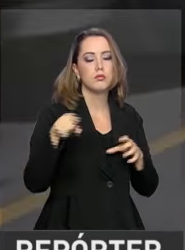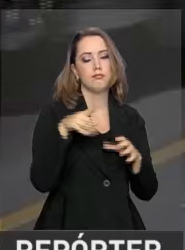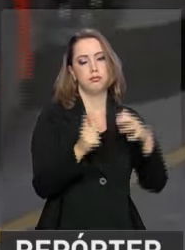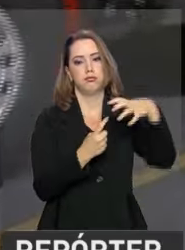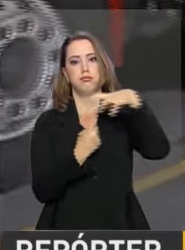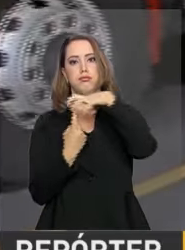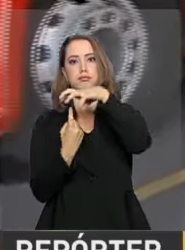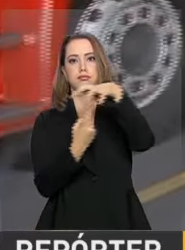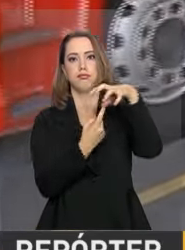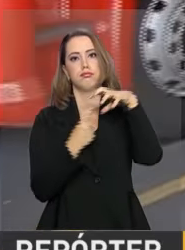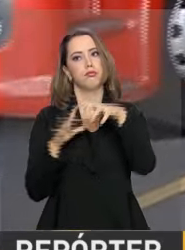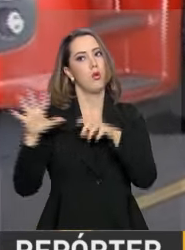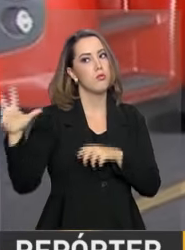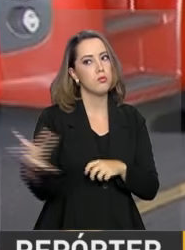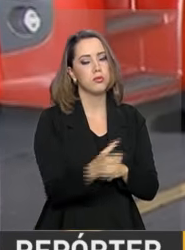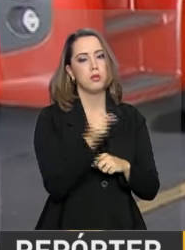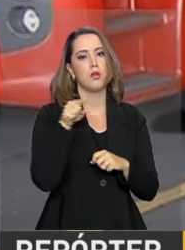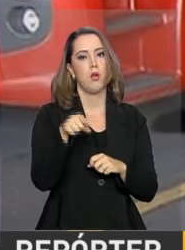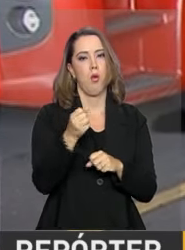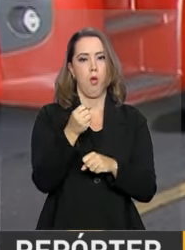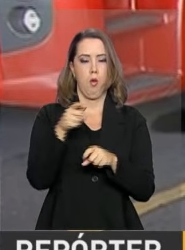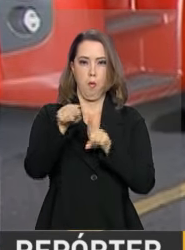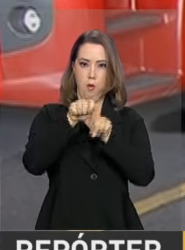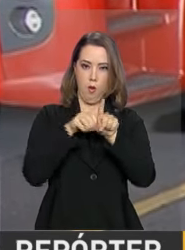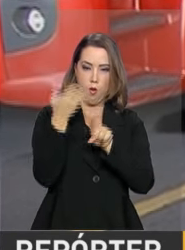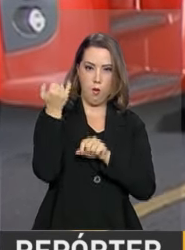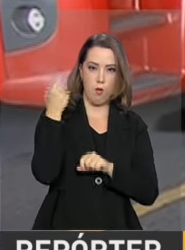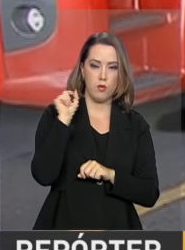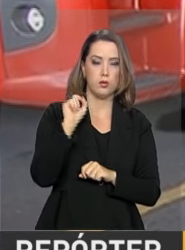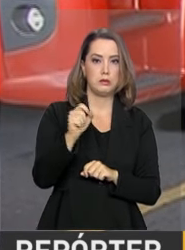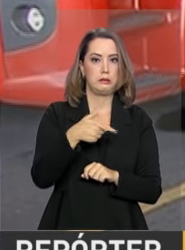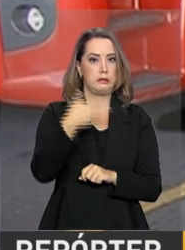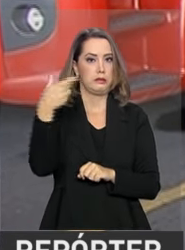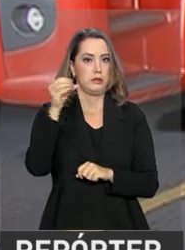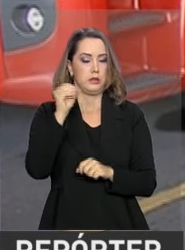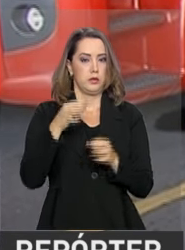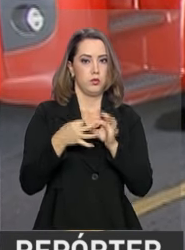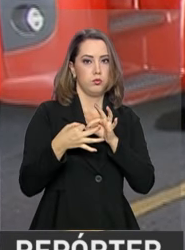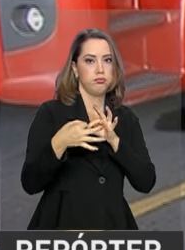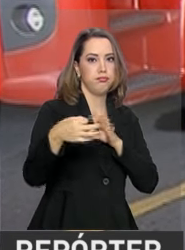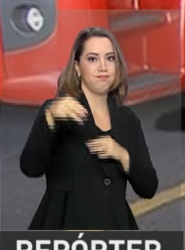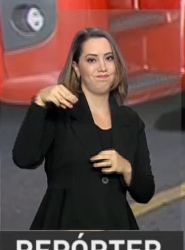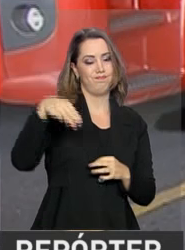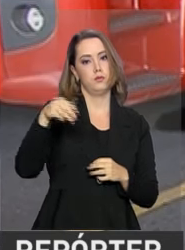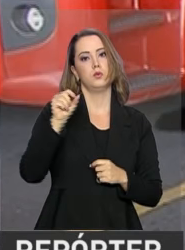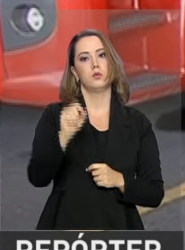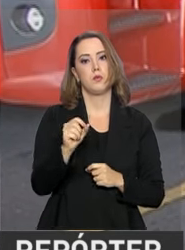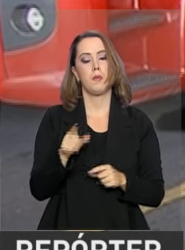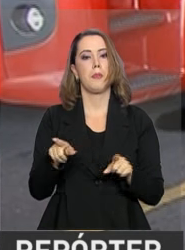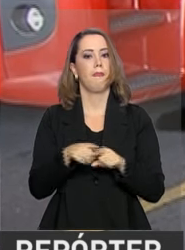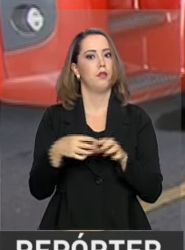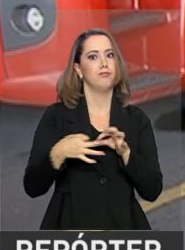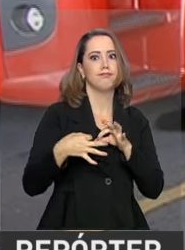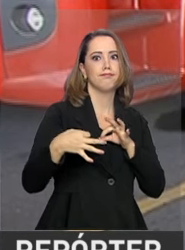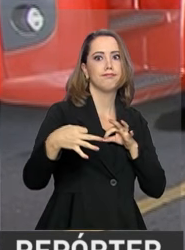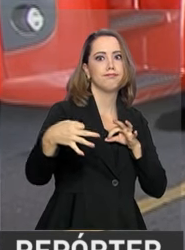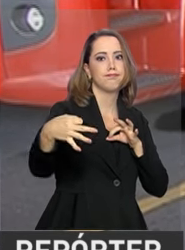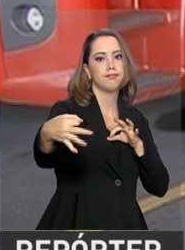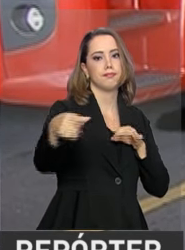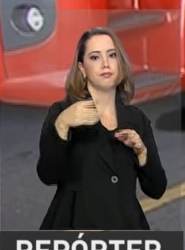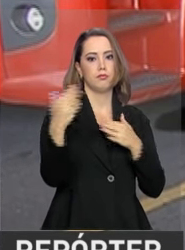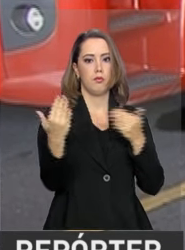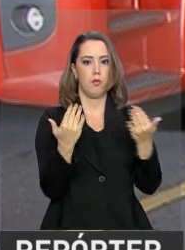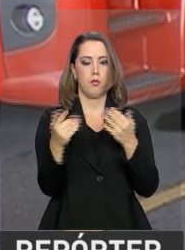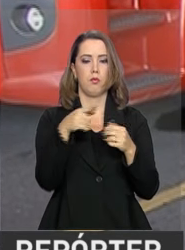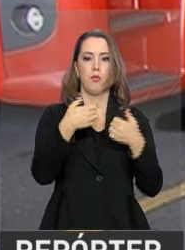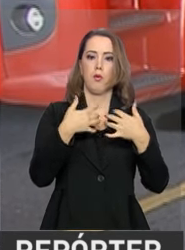apreendido numa operação mês passado tem cerca de 20 metros de comprimento é até maior do que o caminhão aqui do corpo de bombeiros